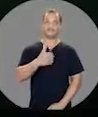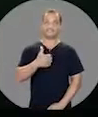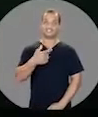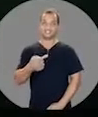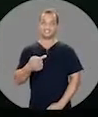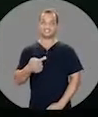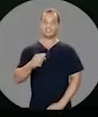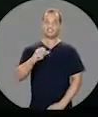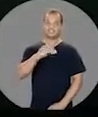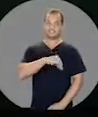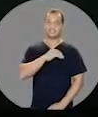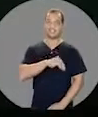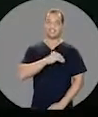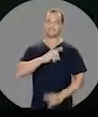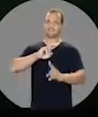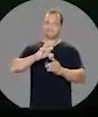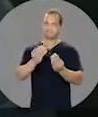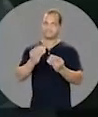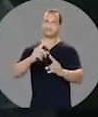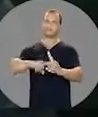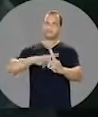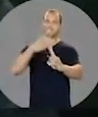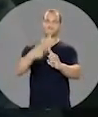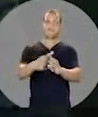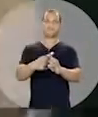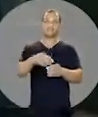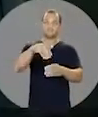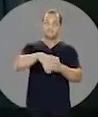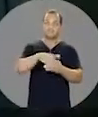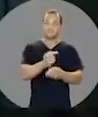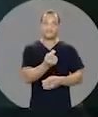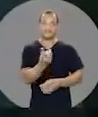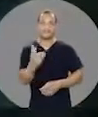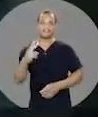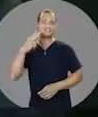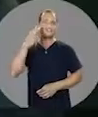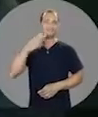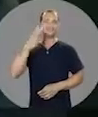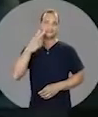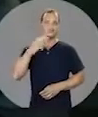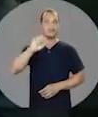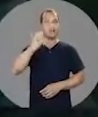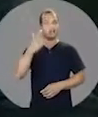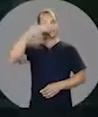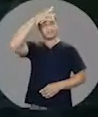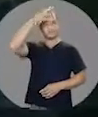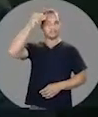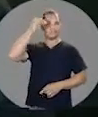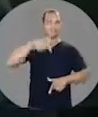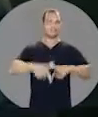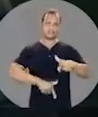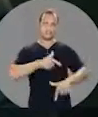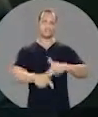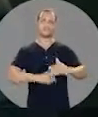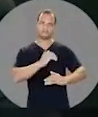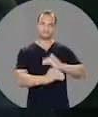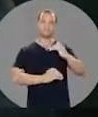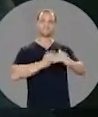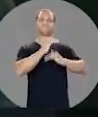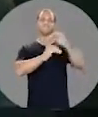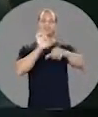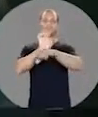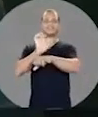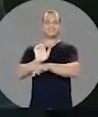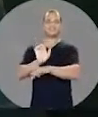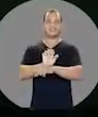Nosso saldo em 2016 foi bastante positivo. Elegemos vários vereadores, vice-prefeitos e vamos continuar trabalhando pelo crescimento do